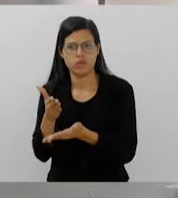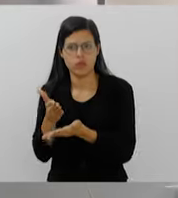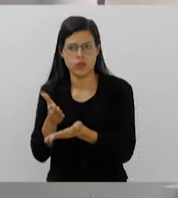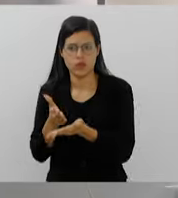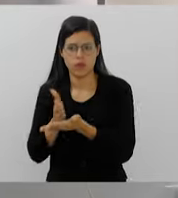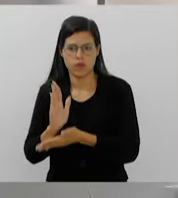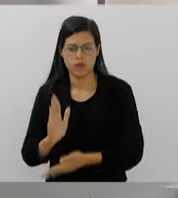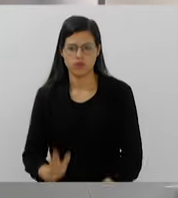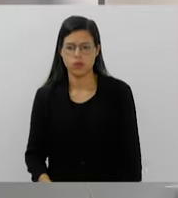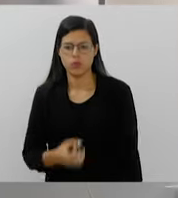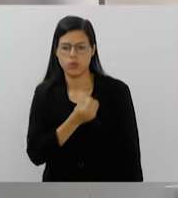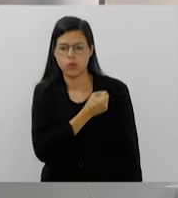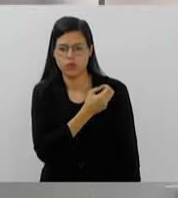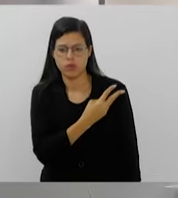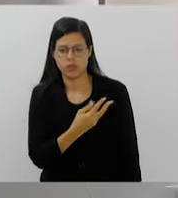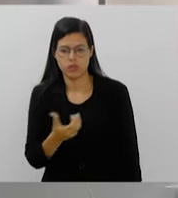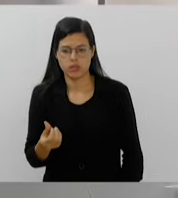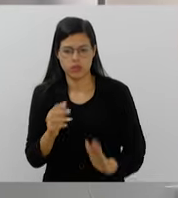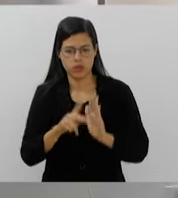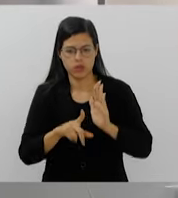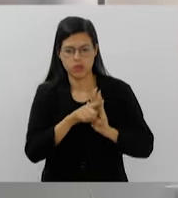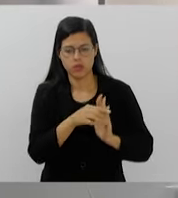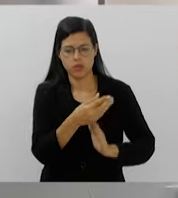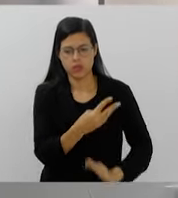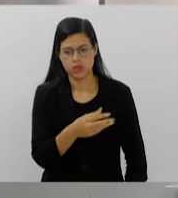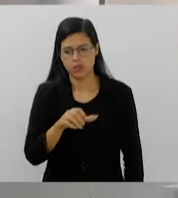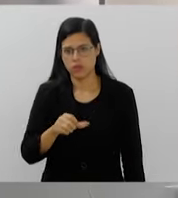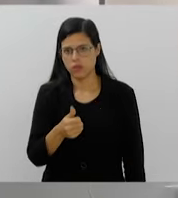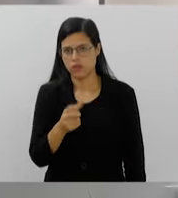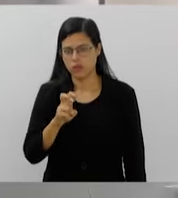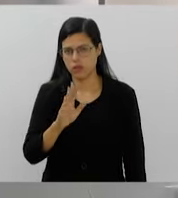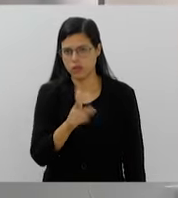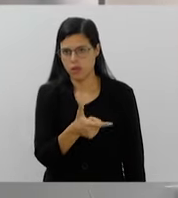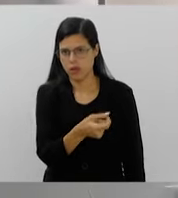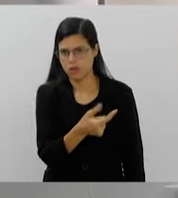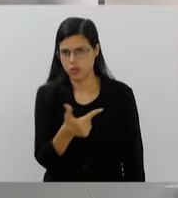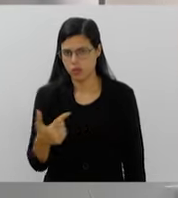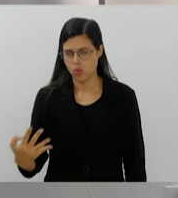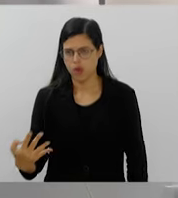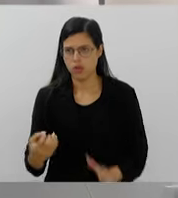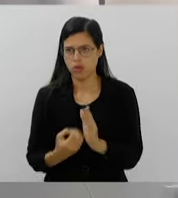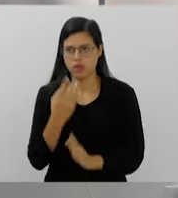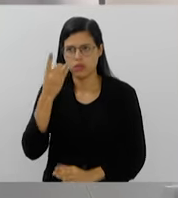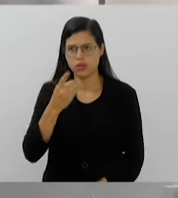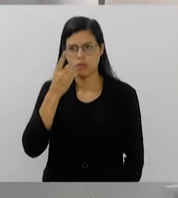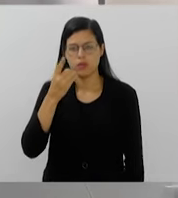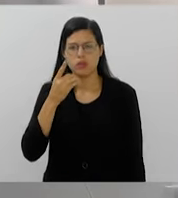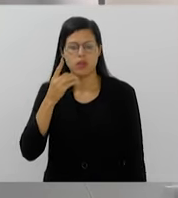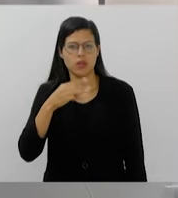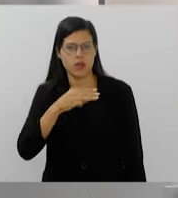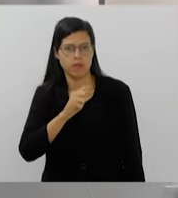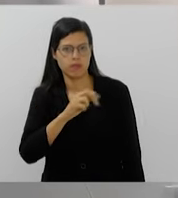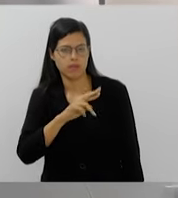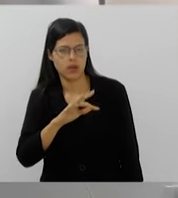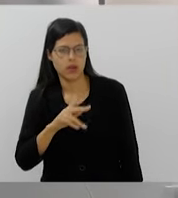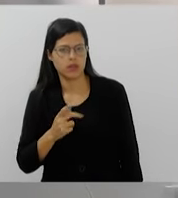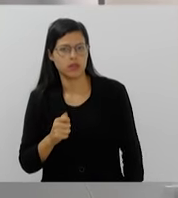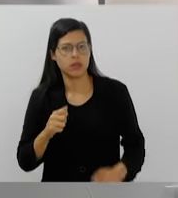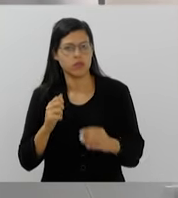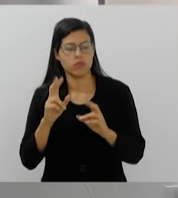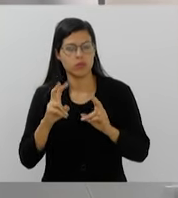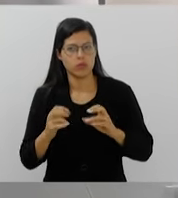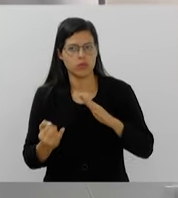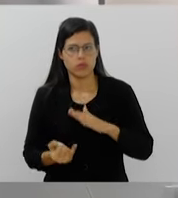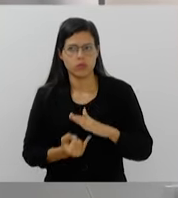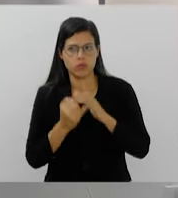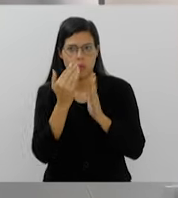permaneçam como estão. Aprovado. 36 da pauta, projeto de lei 3915 de 24, de autoria da deputada Marta Rocha, que dispõe sobre a instituição do